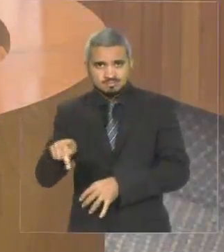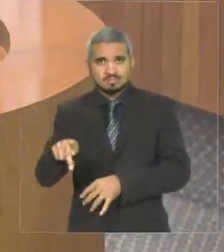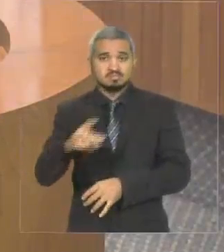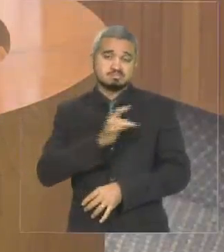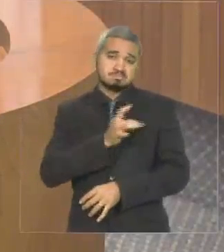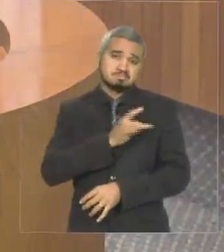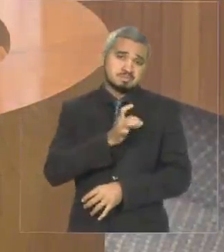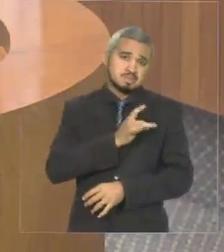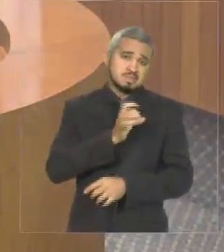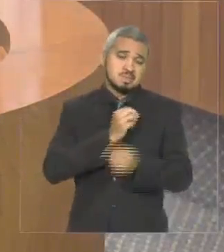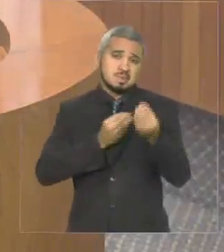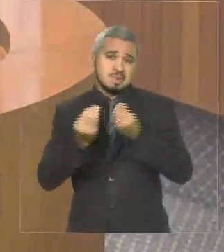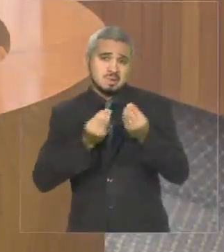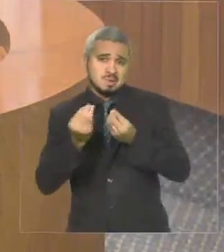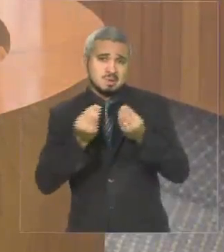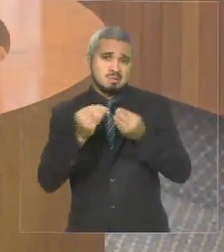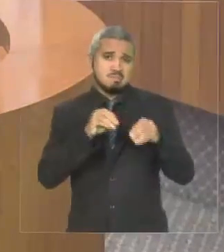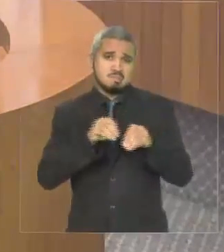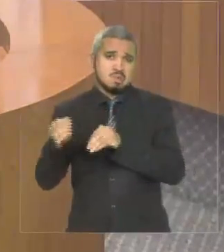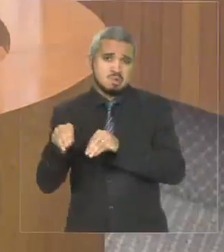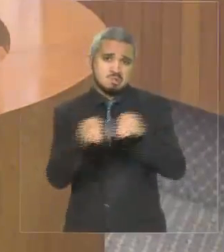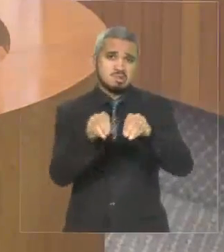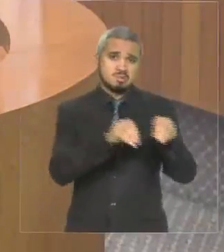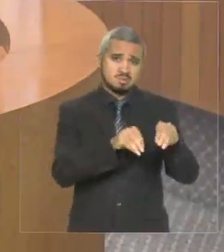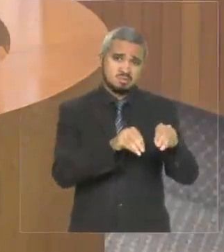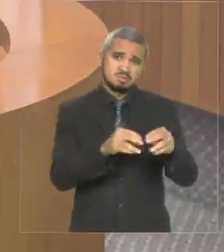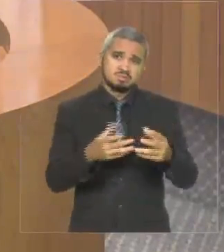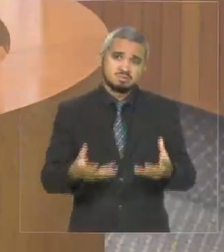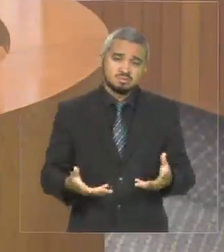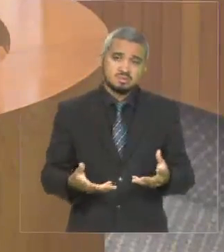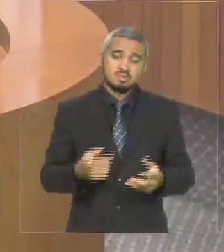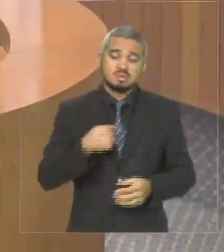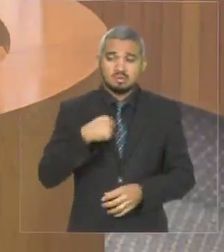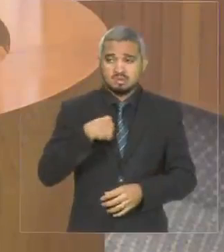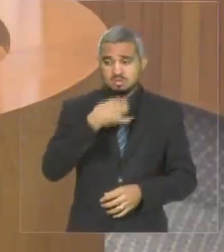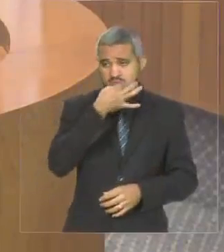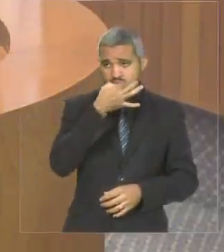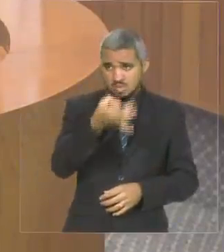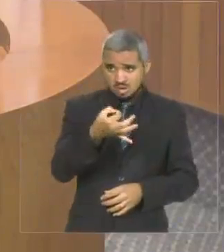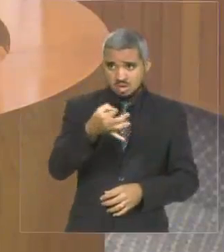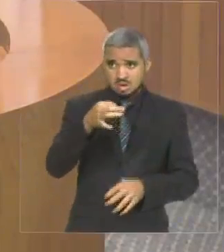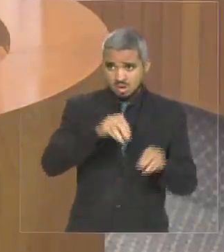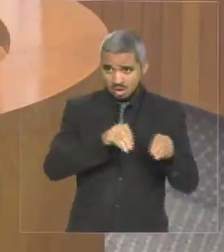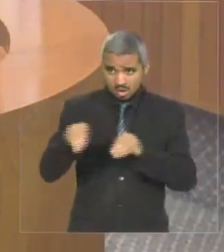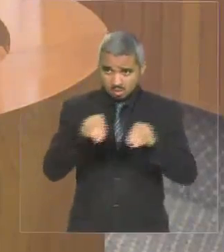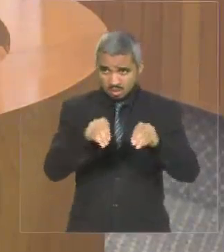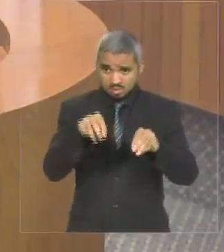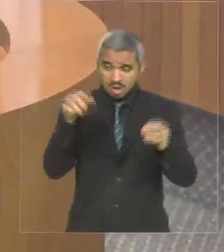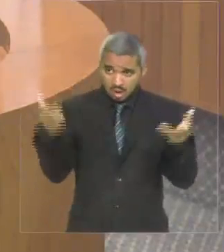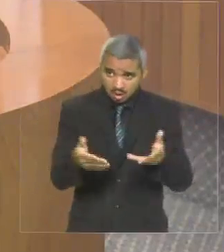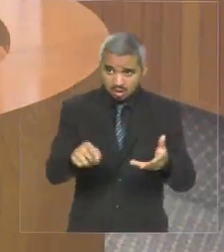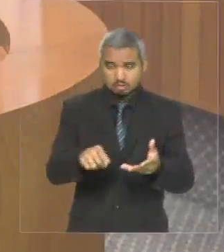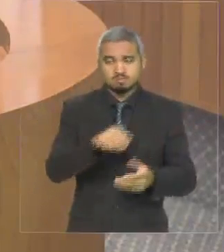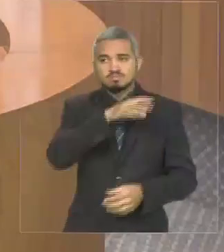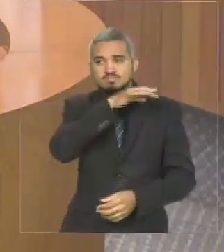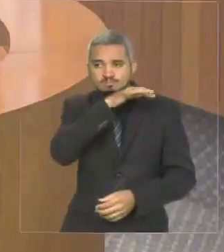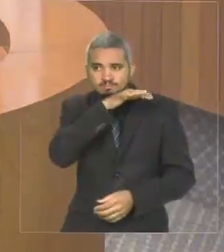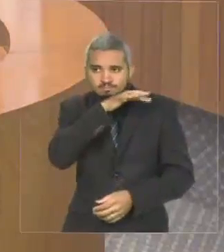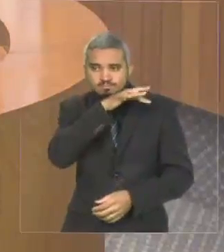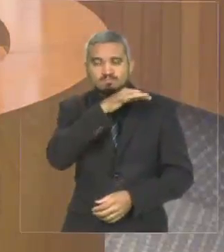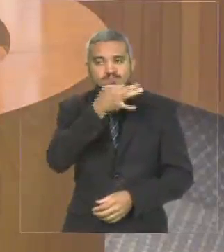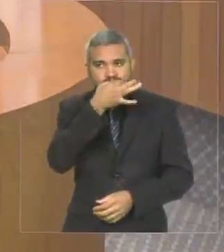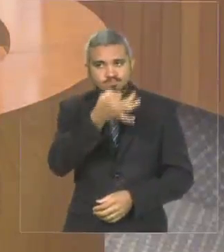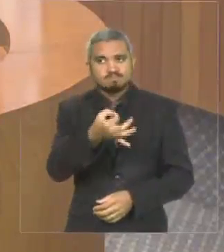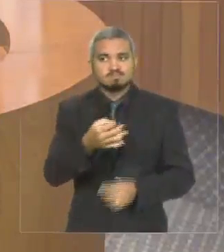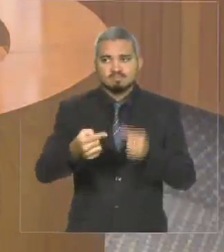jeito, eu penso de outro, acho que a remoção de ofício, nesse caso, é prejudicial, deveria haver,